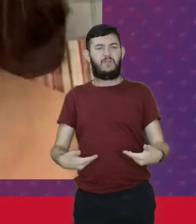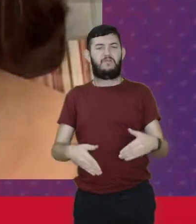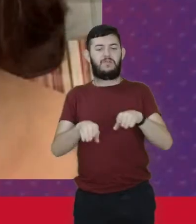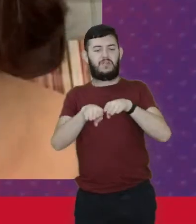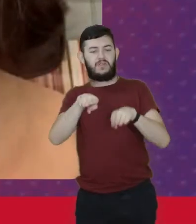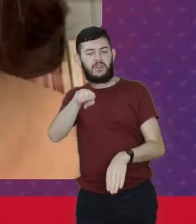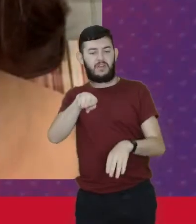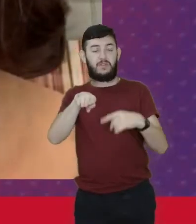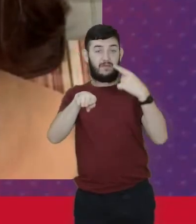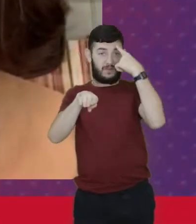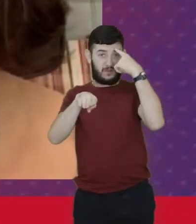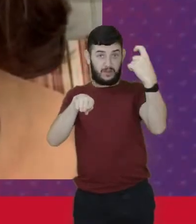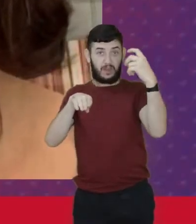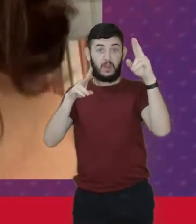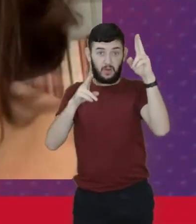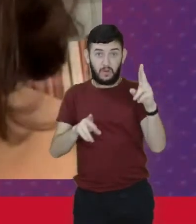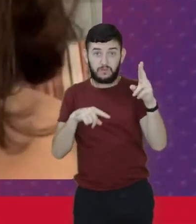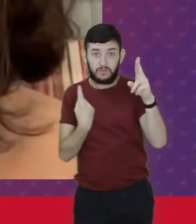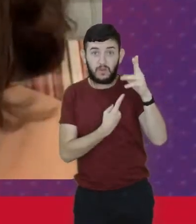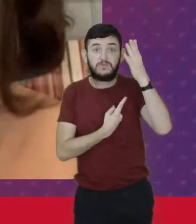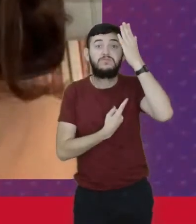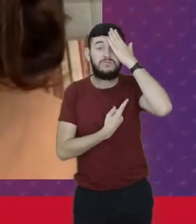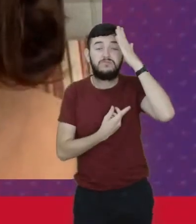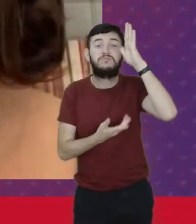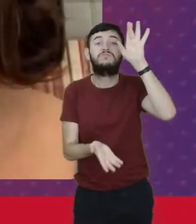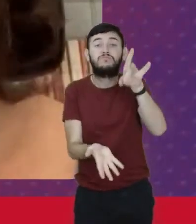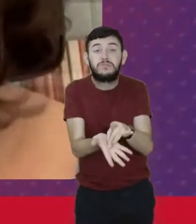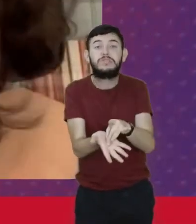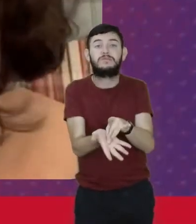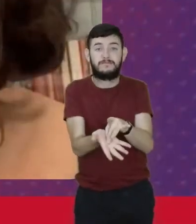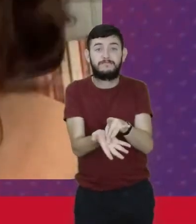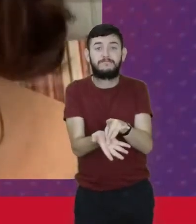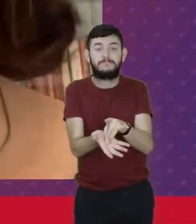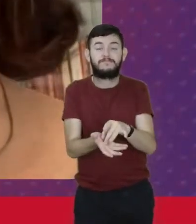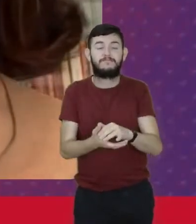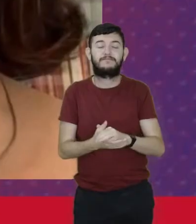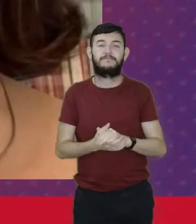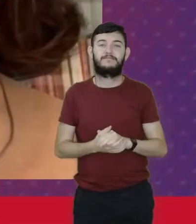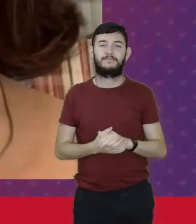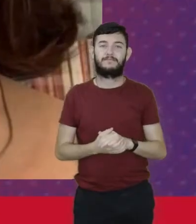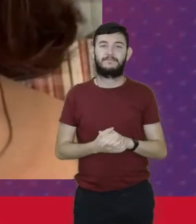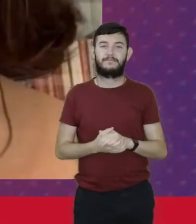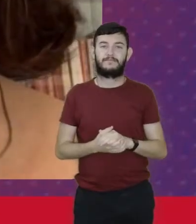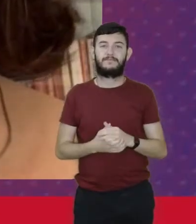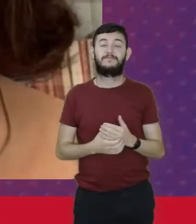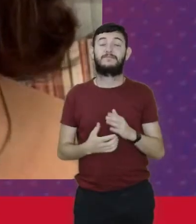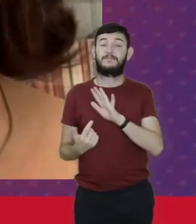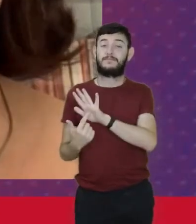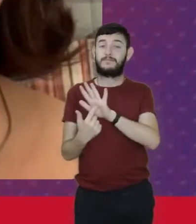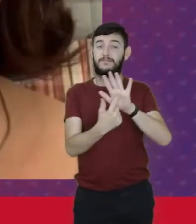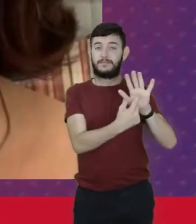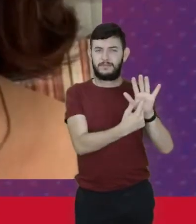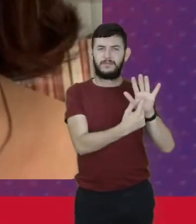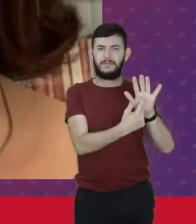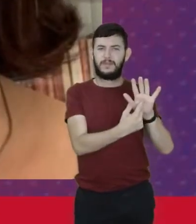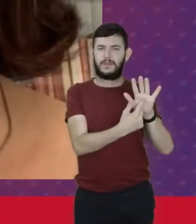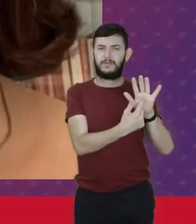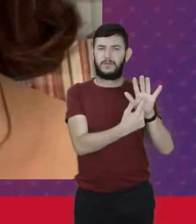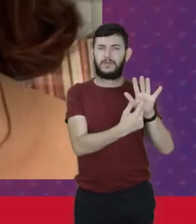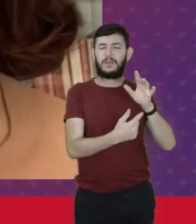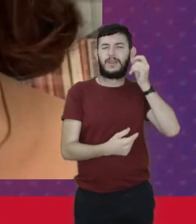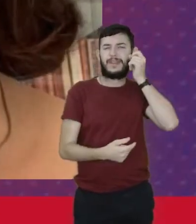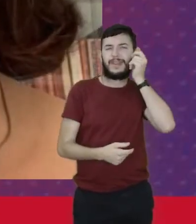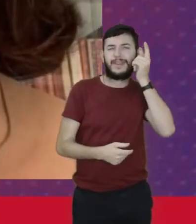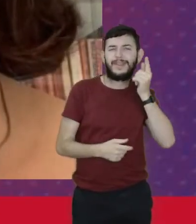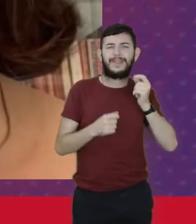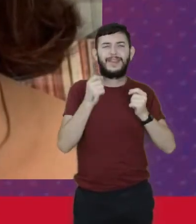nós todos sabemos. Então, é importante mostrar aqui que essas